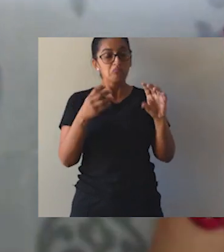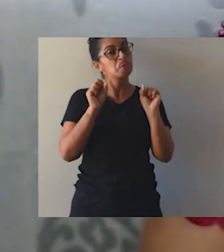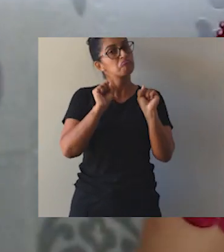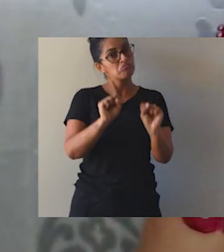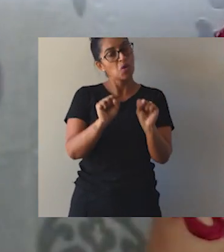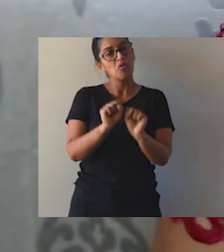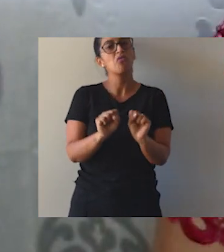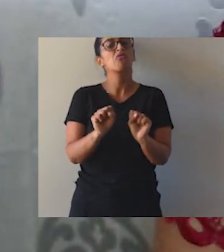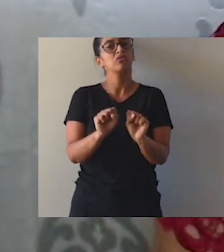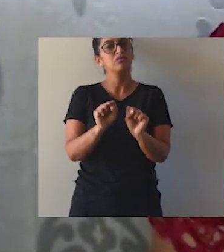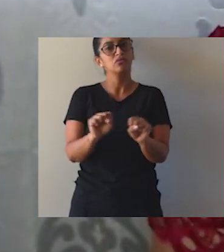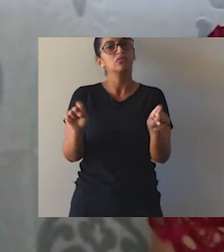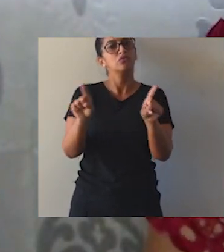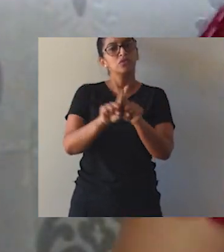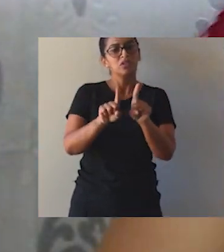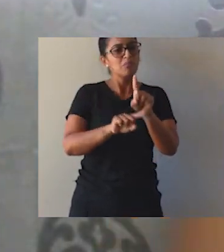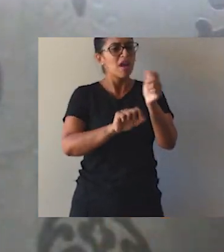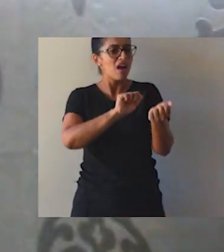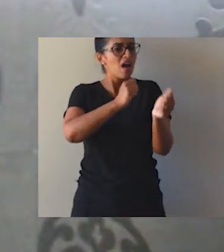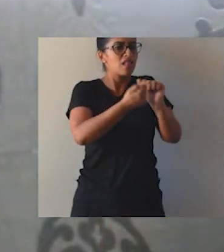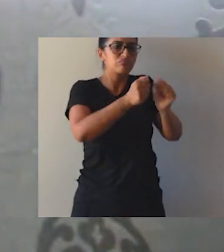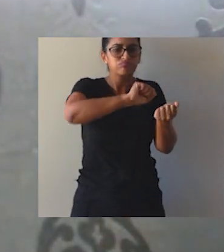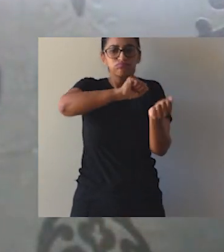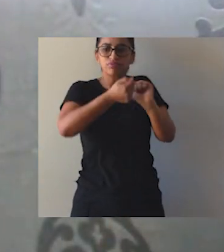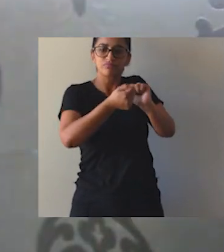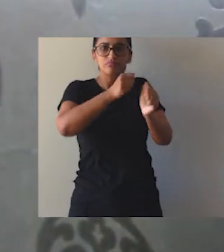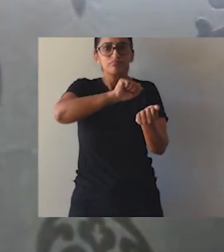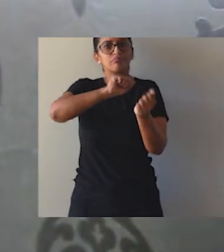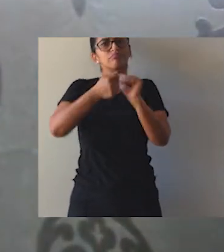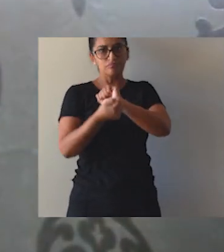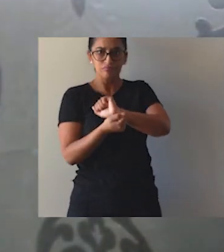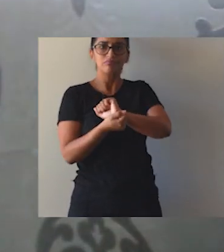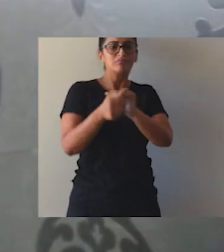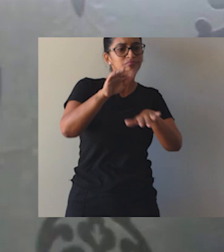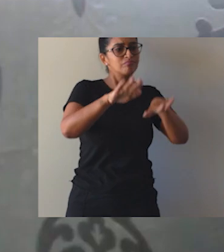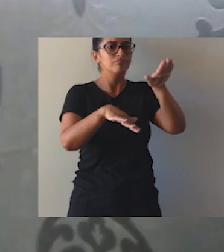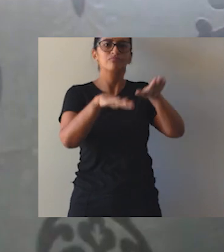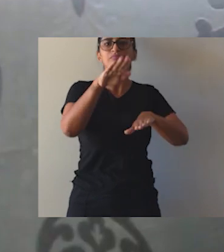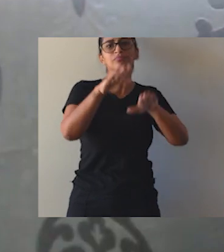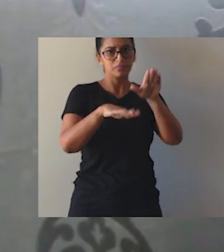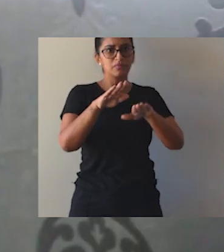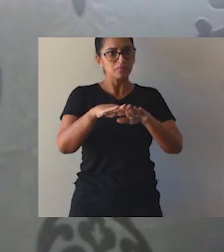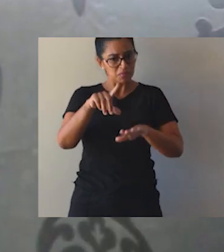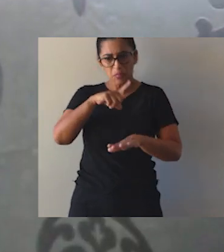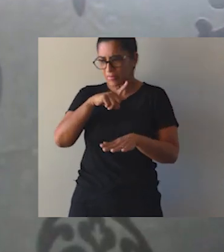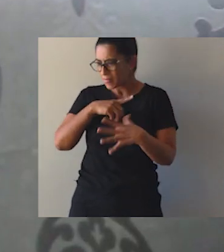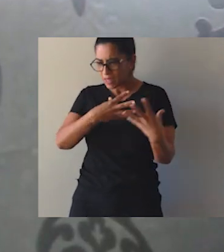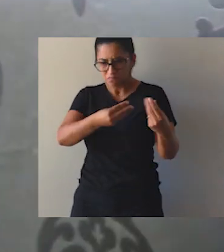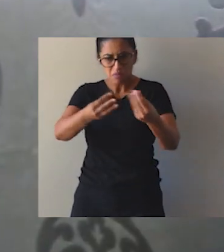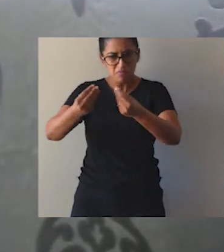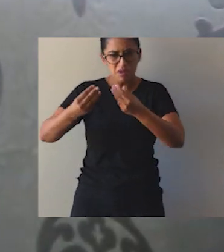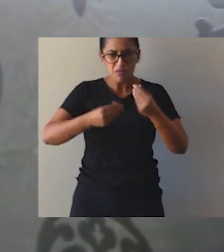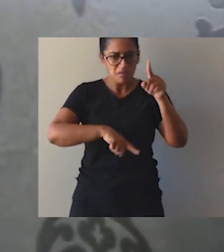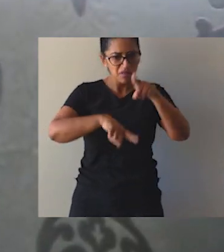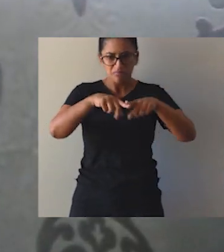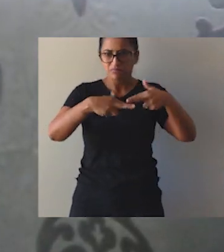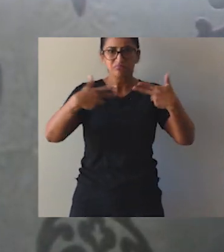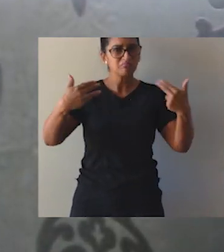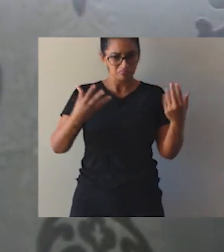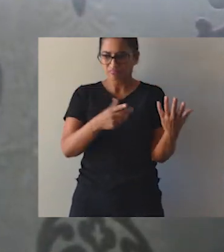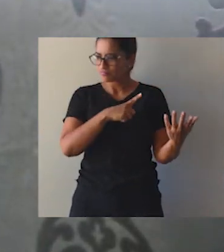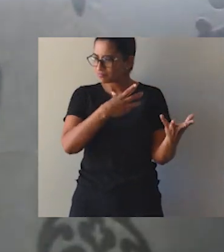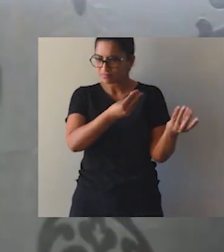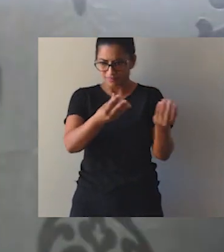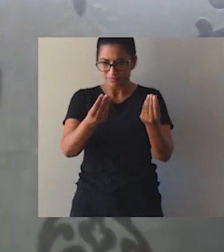professores. Tem bastante material aqui, ó, também aqui de som. Deixa eu mostrar esse aqui que eu acho interessante também.